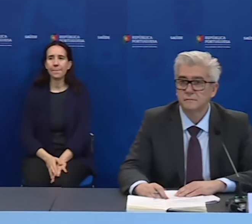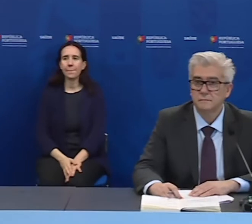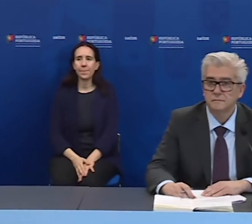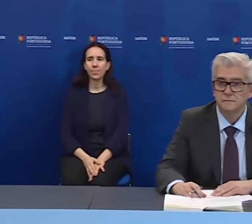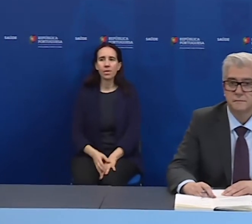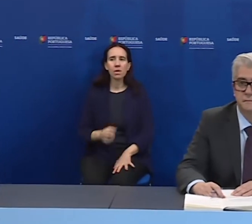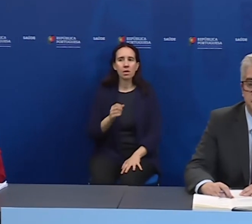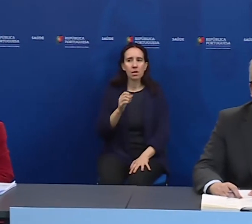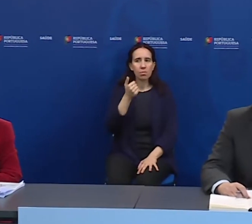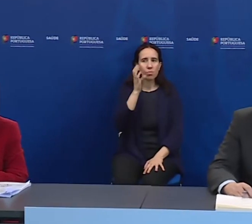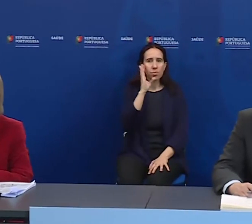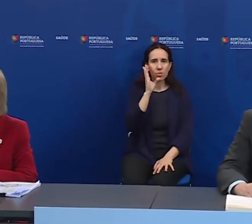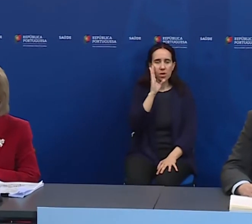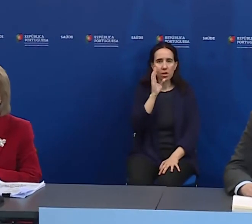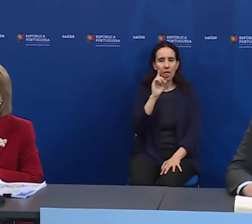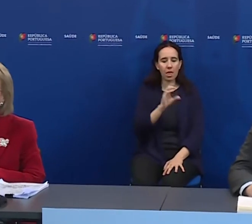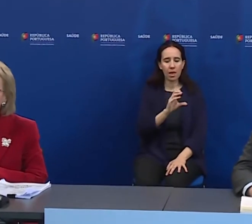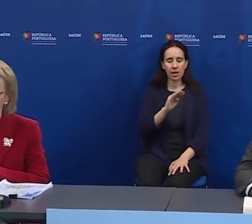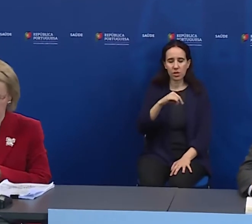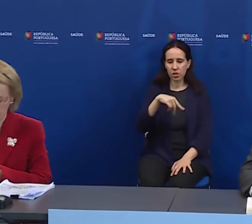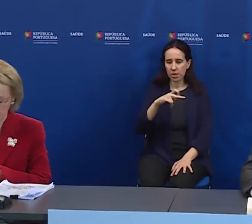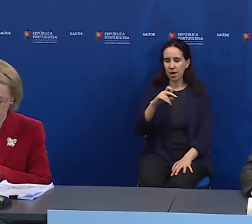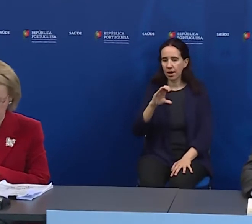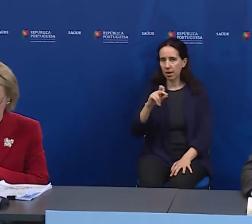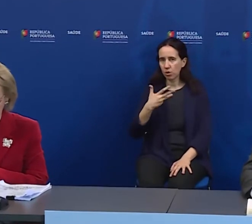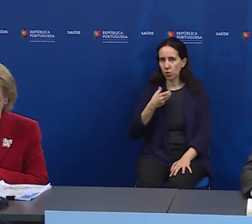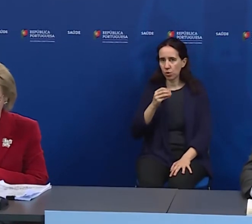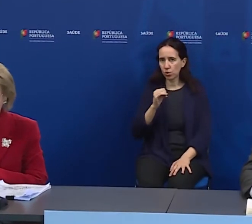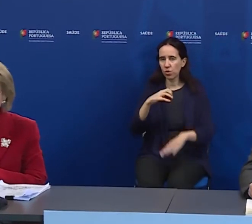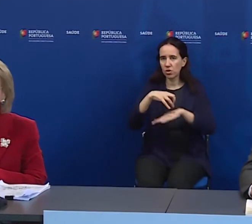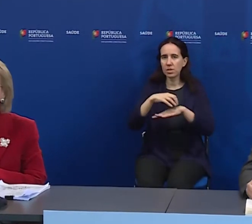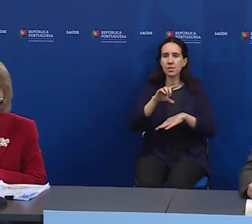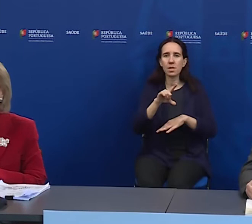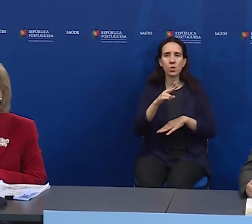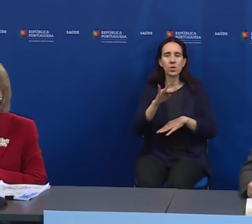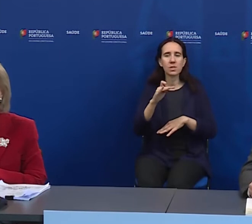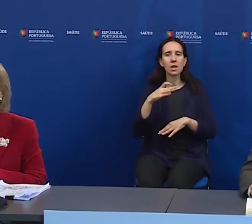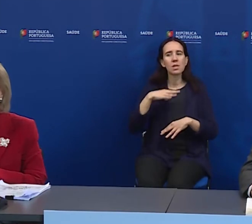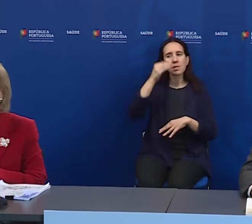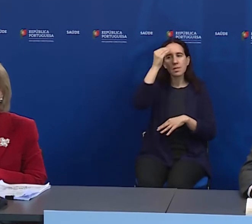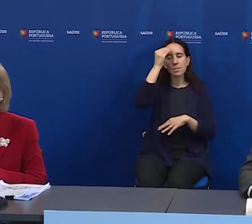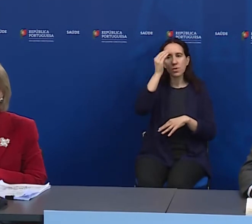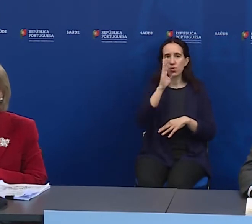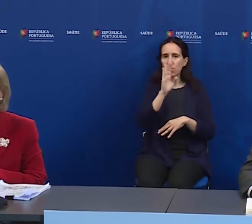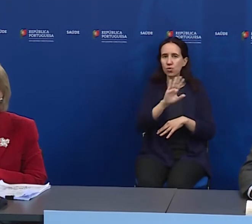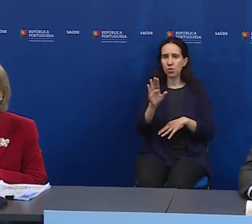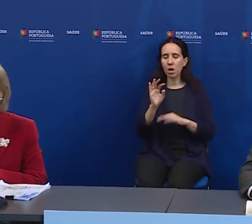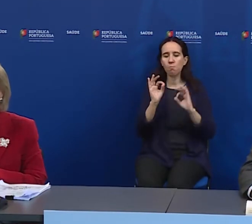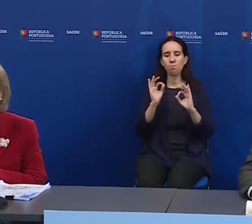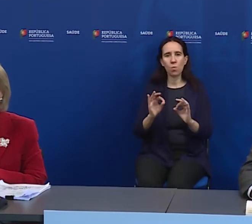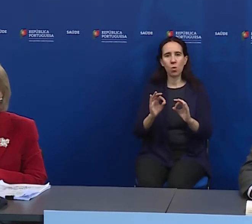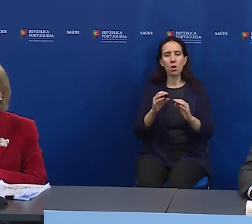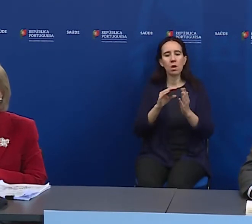Boa tarde. Cristina Cardoso, da Agência Lusa. Eu gostaria de saber se já estão definidos e fechados